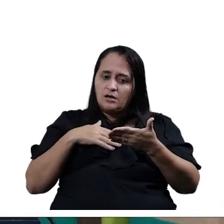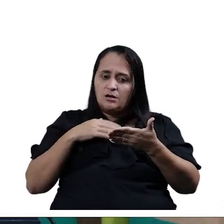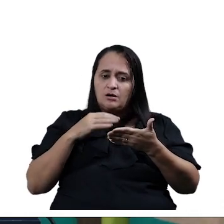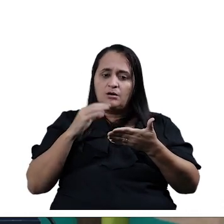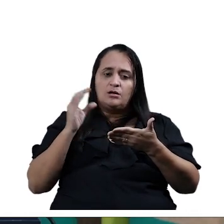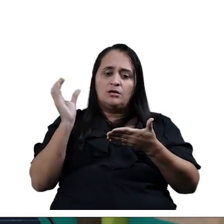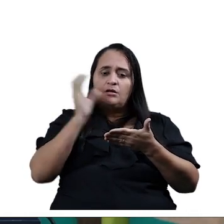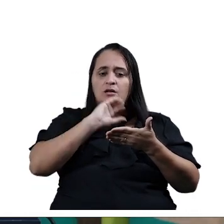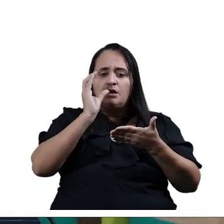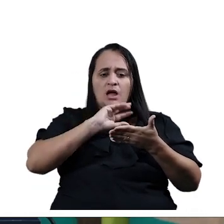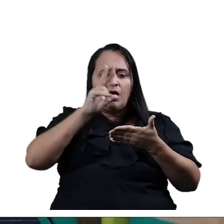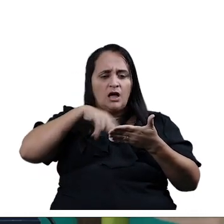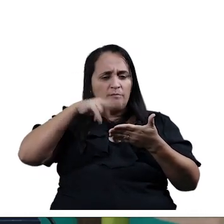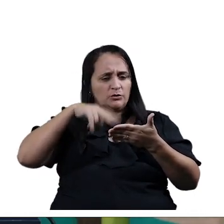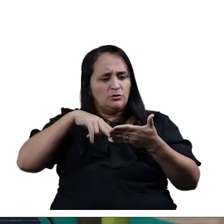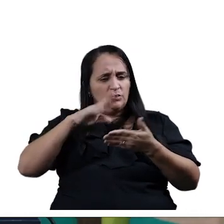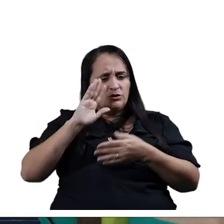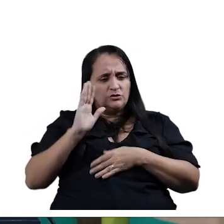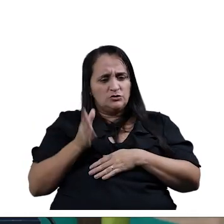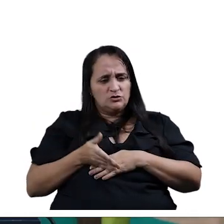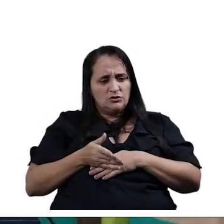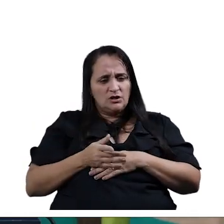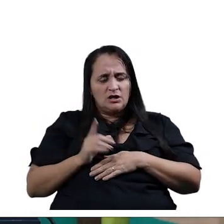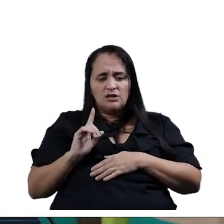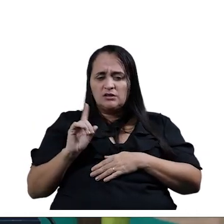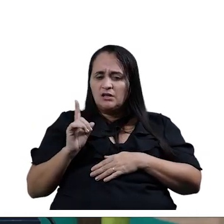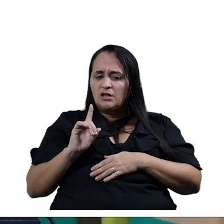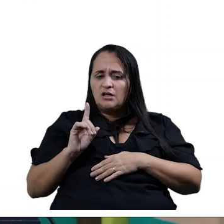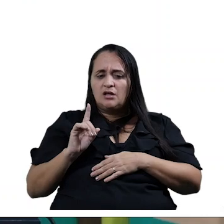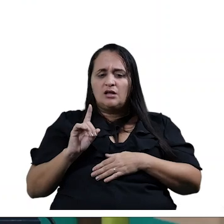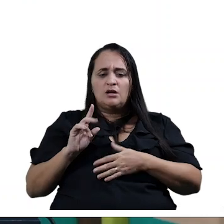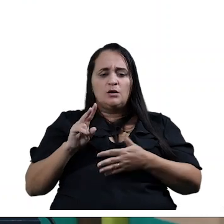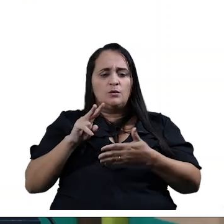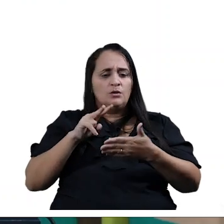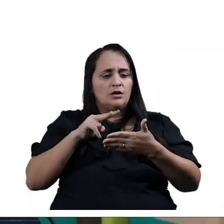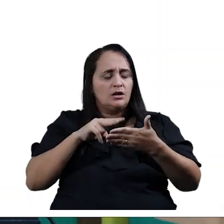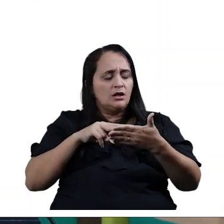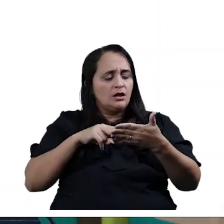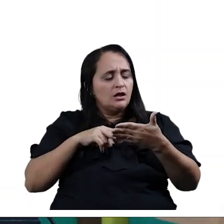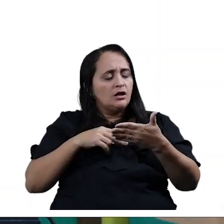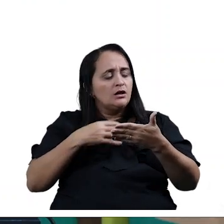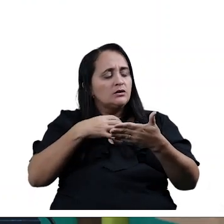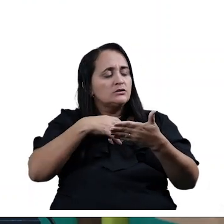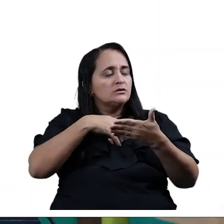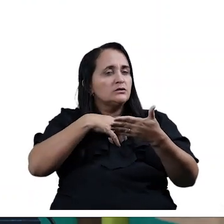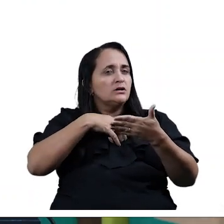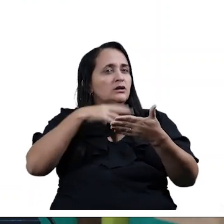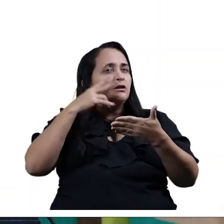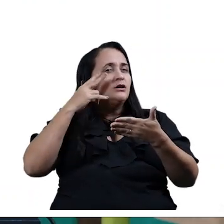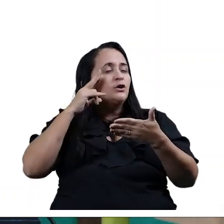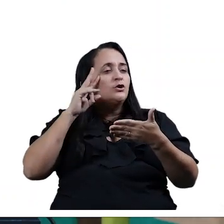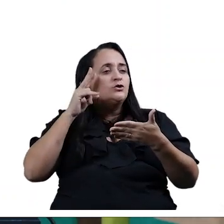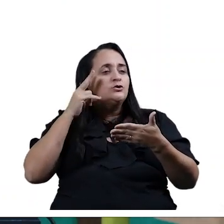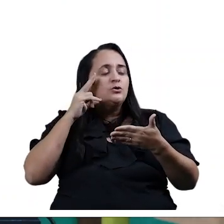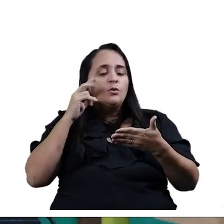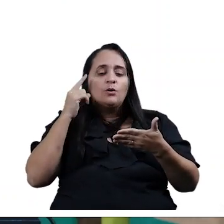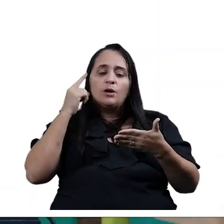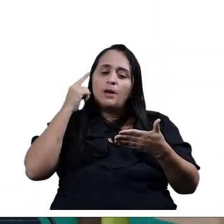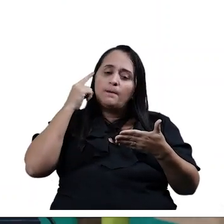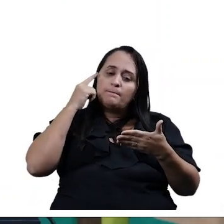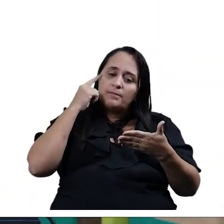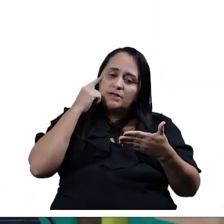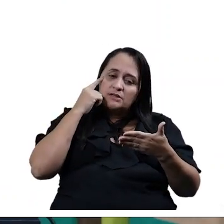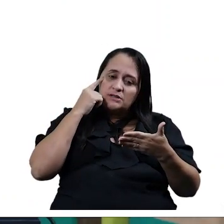na sala de aula, pega o texto, já li, Não, leia, sinta a história, vai lendo e